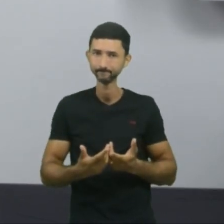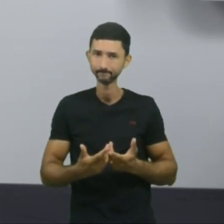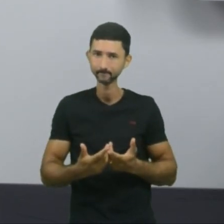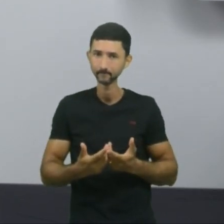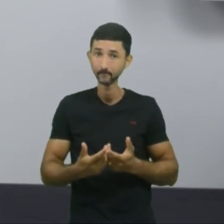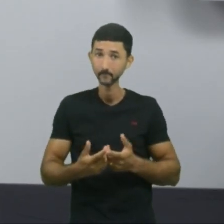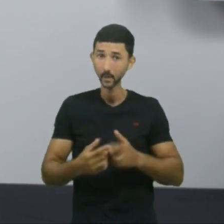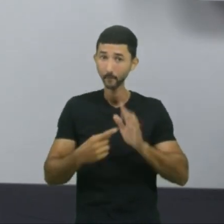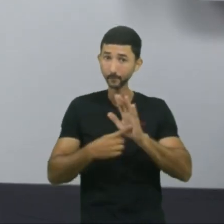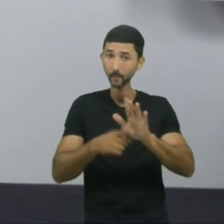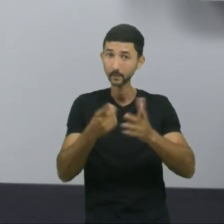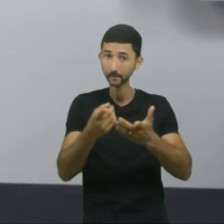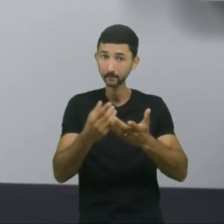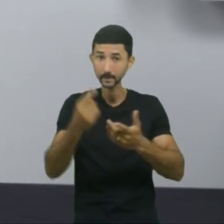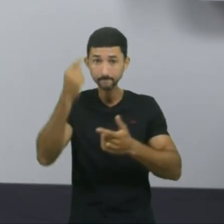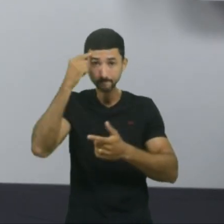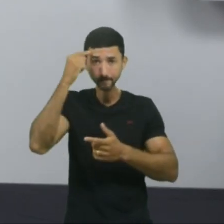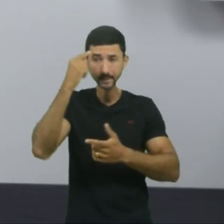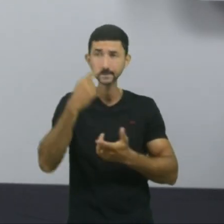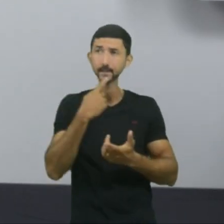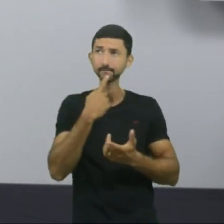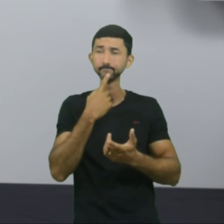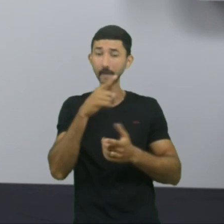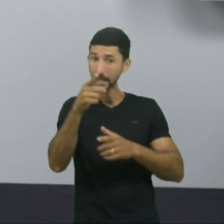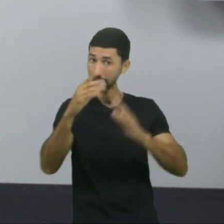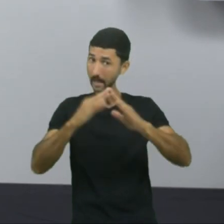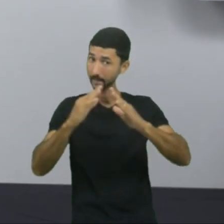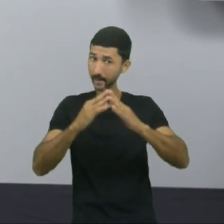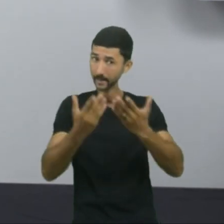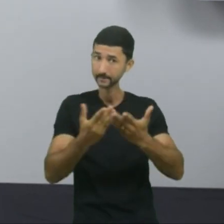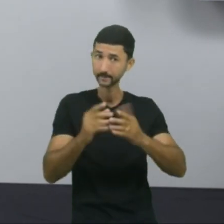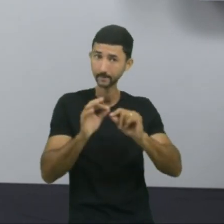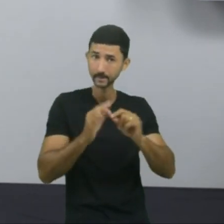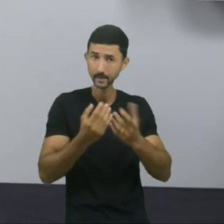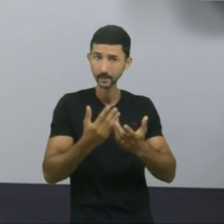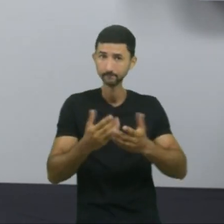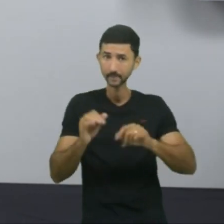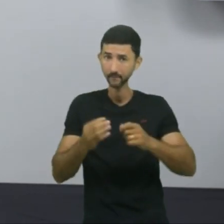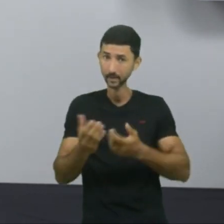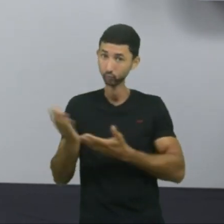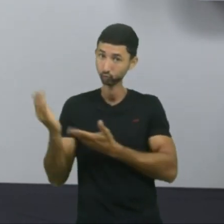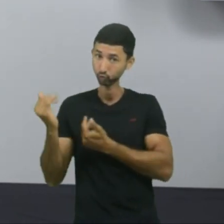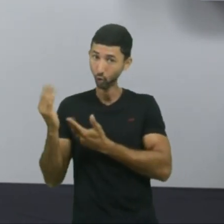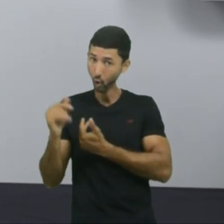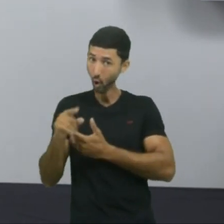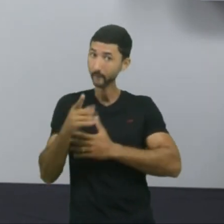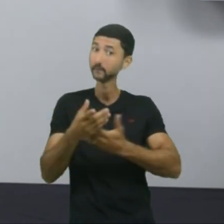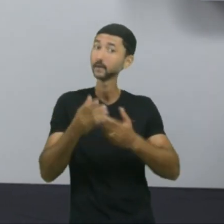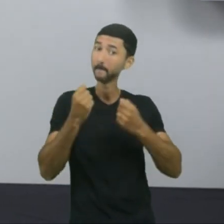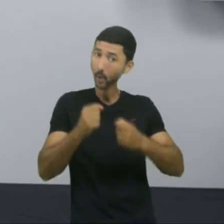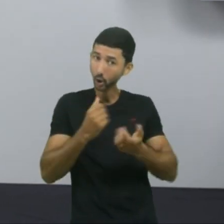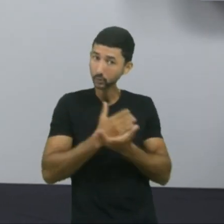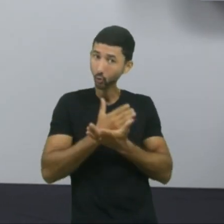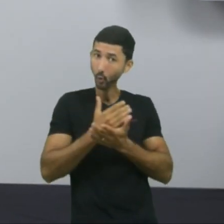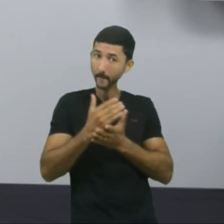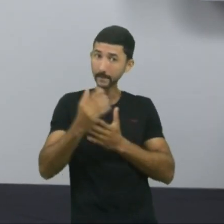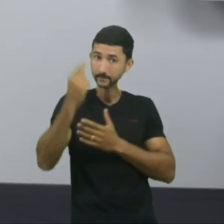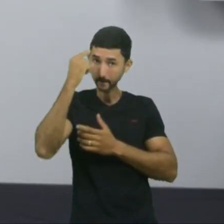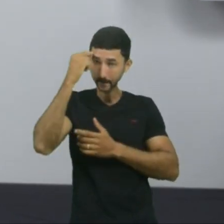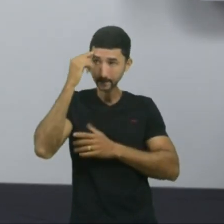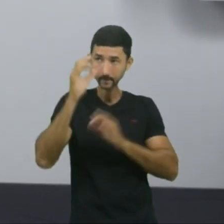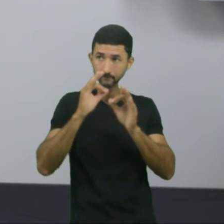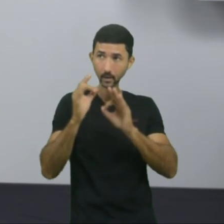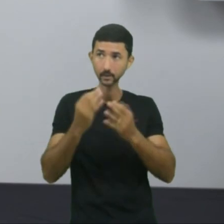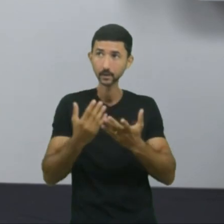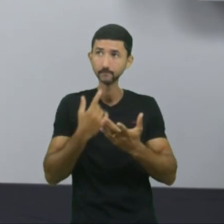trouxe essa situação para que você possa refletir que mesmo como adolescente, você pode começar a pensar